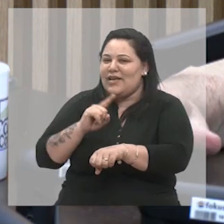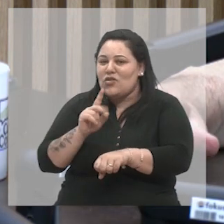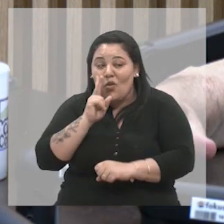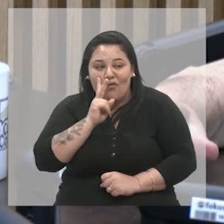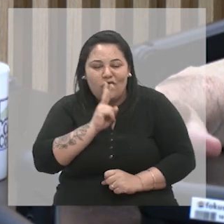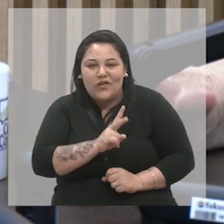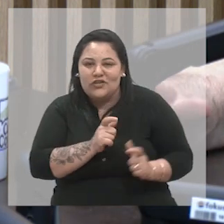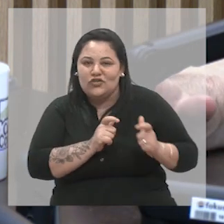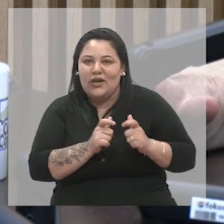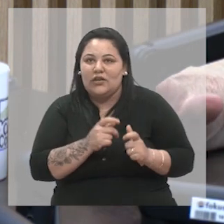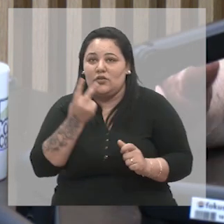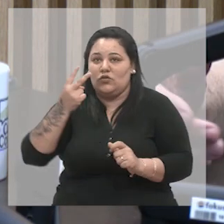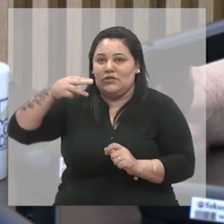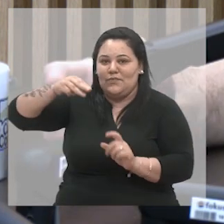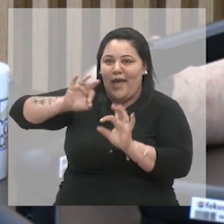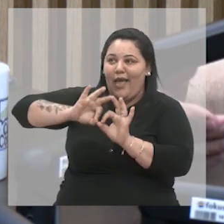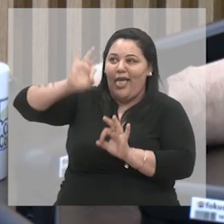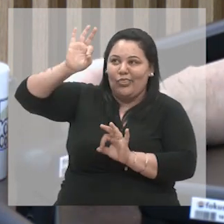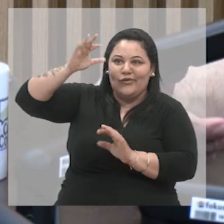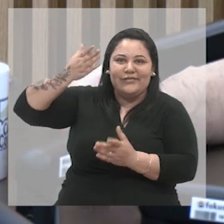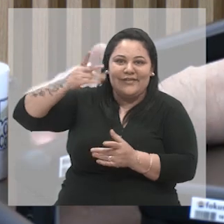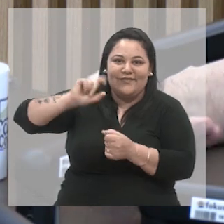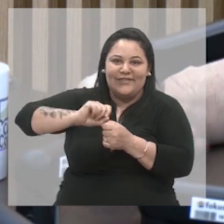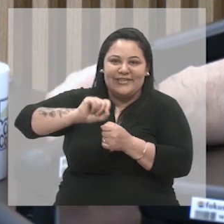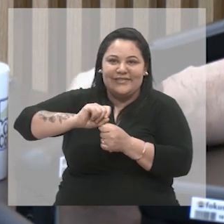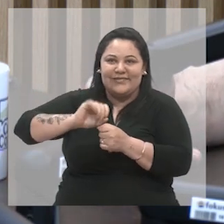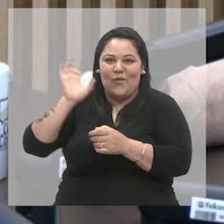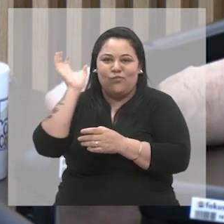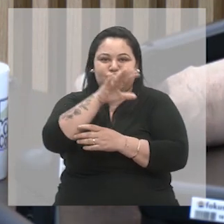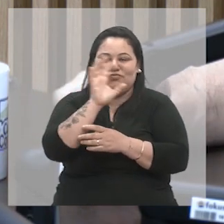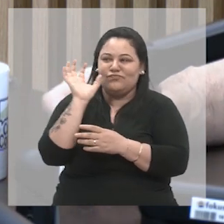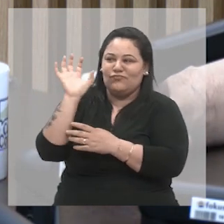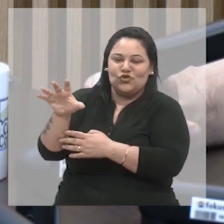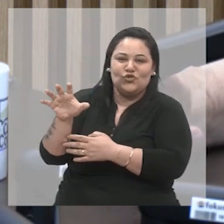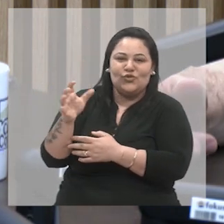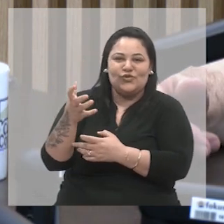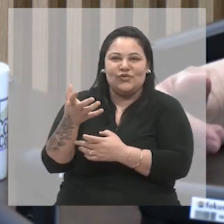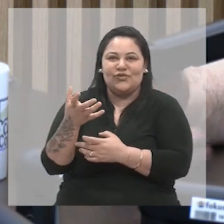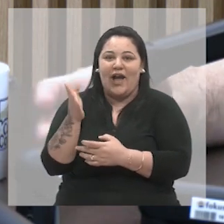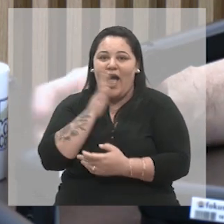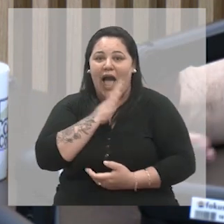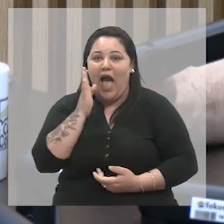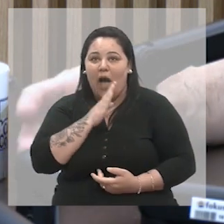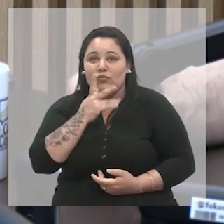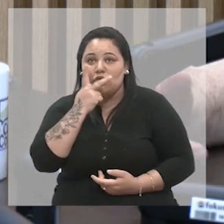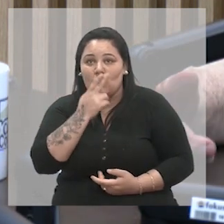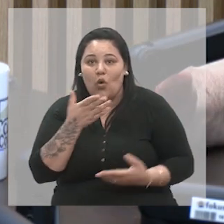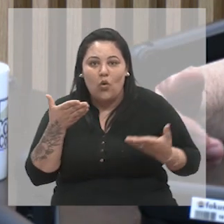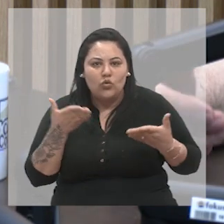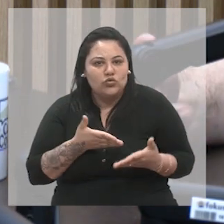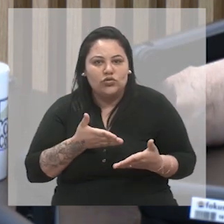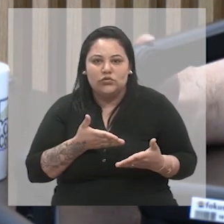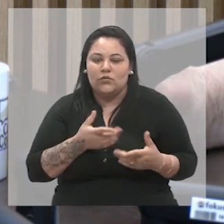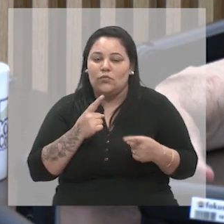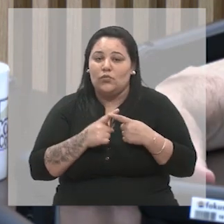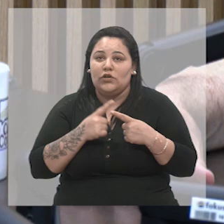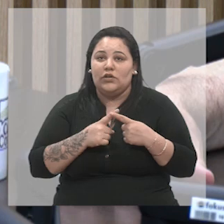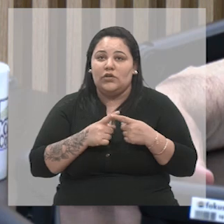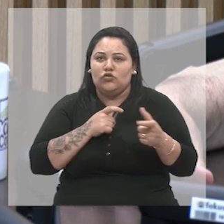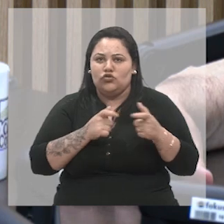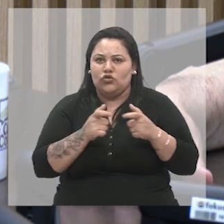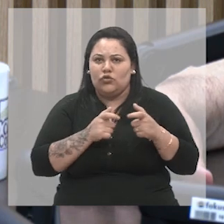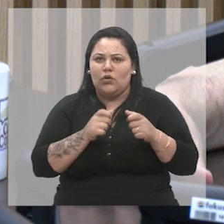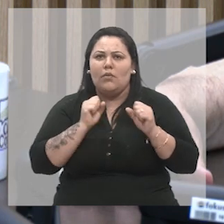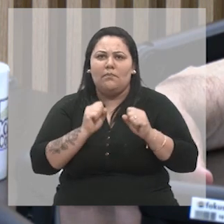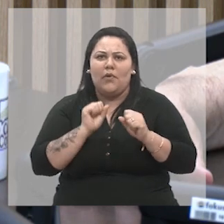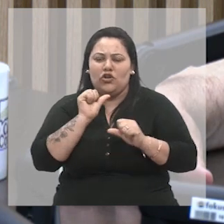via jogadores de 2 metros fazendo uma transição, né, da velocidade que o jogo é muito E intenso.